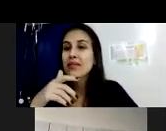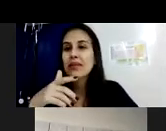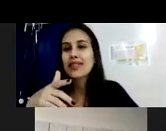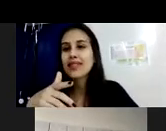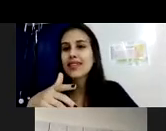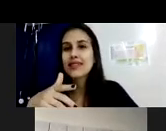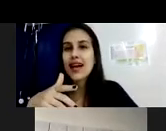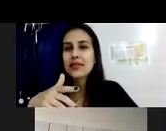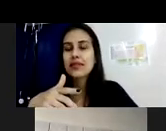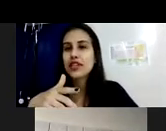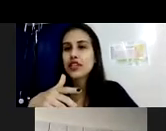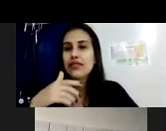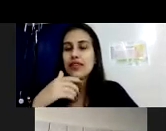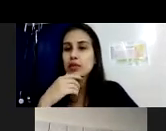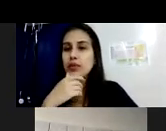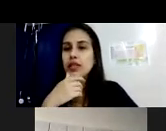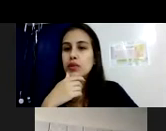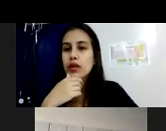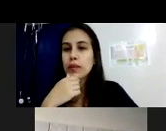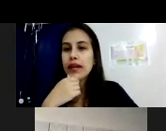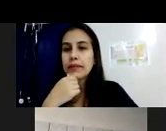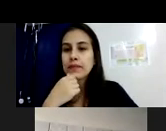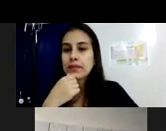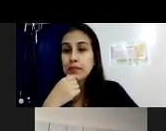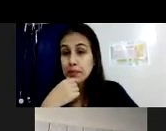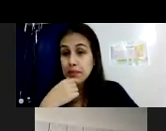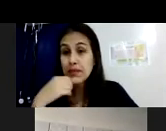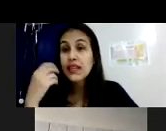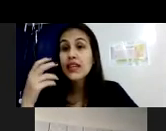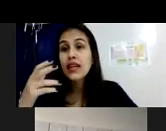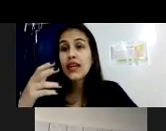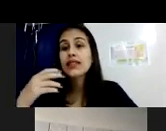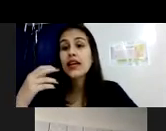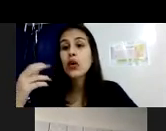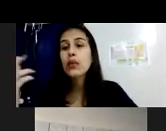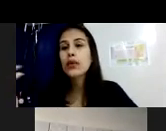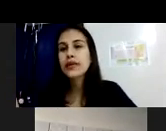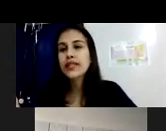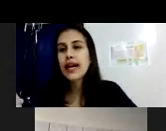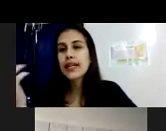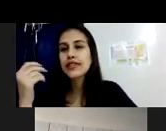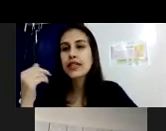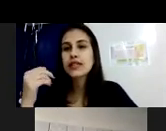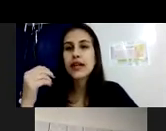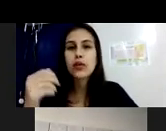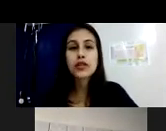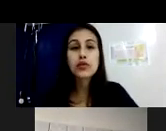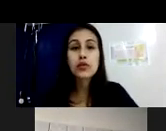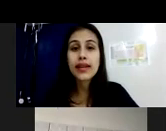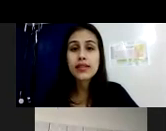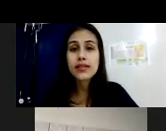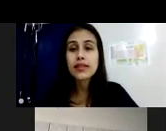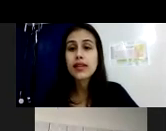são extremamente sedentários, né? A gente já falou sobre isso também. E eles têm comorbidades, eles têm